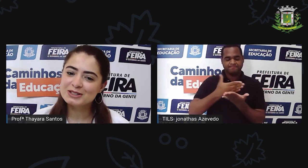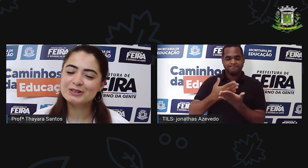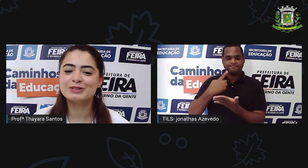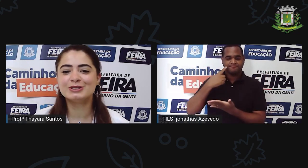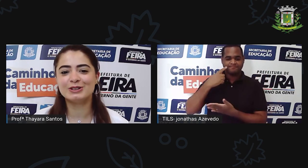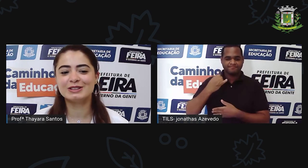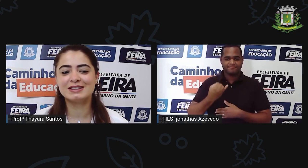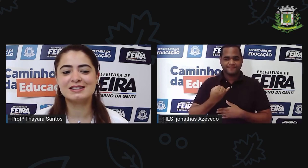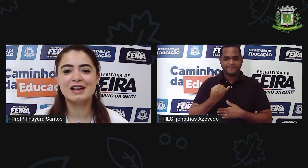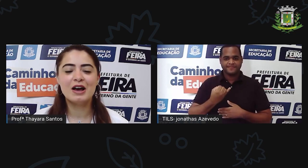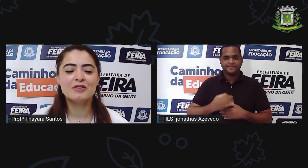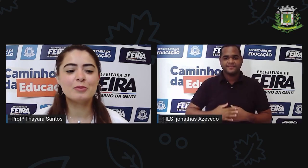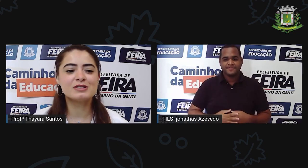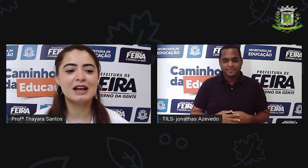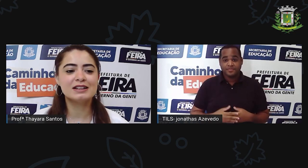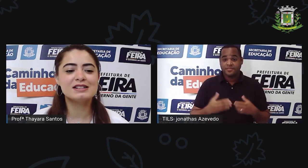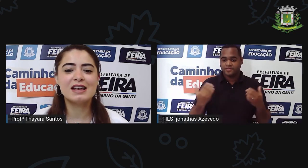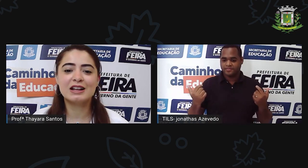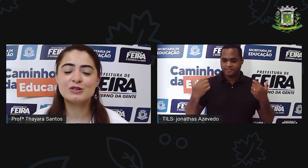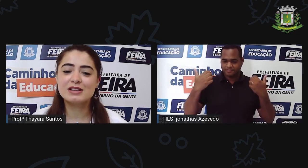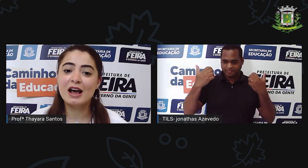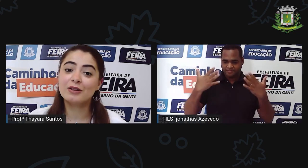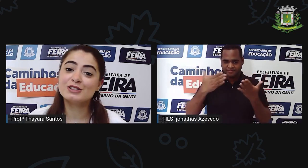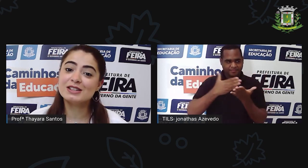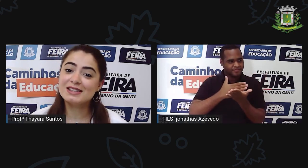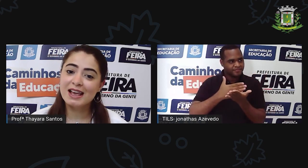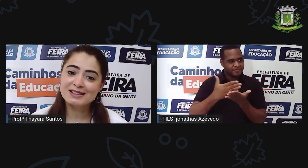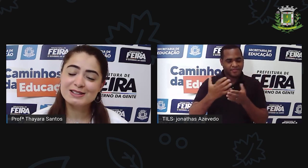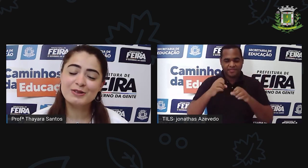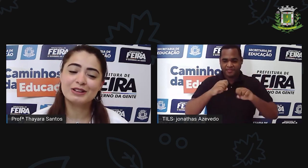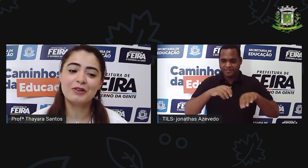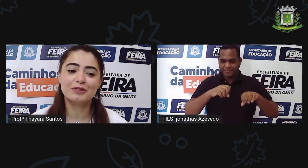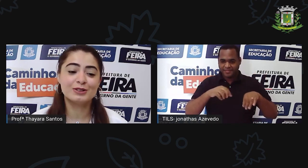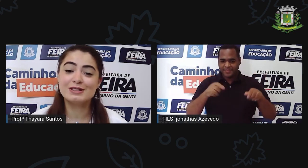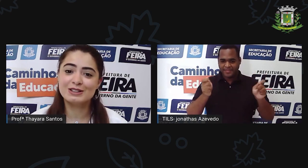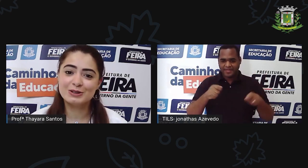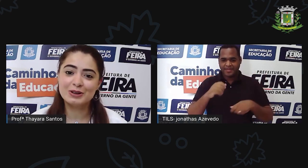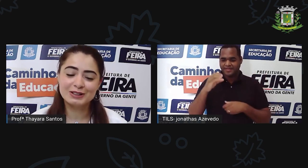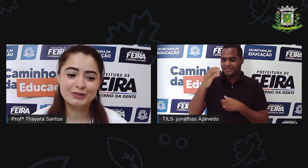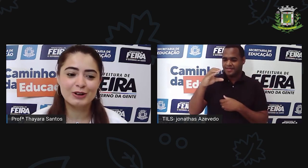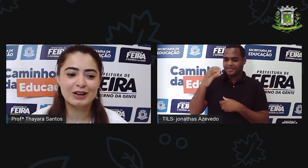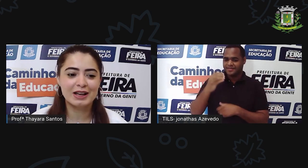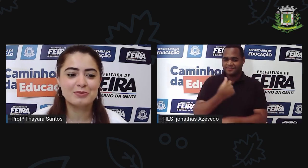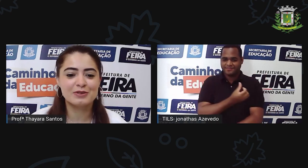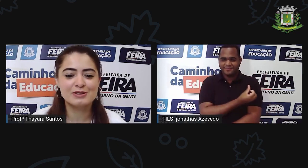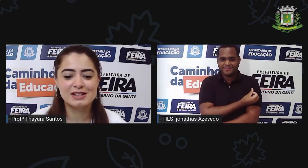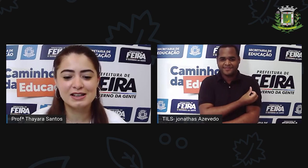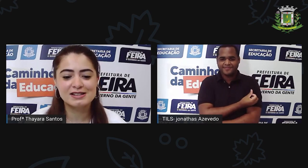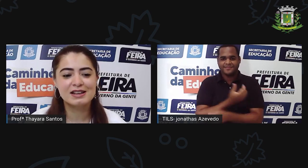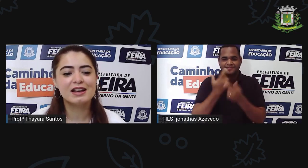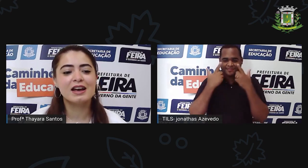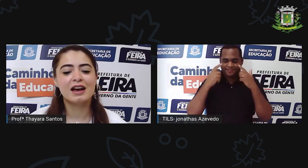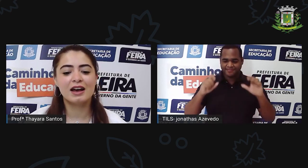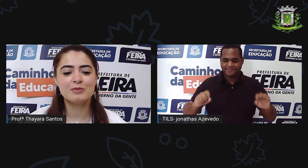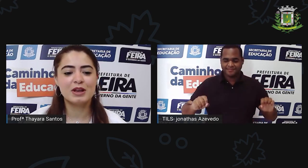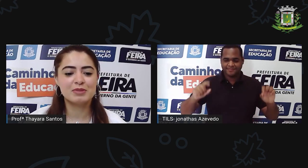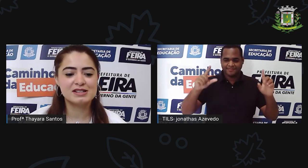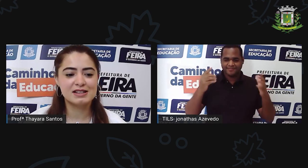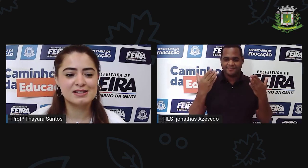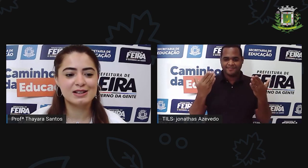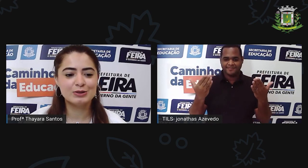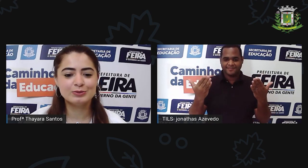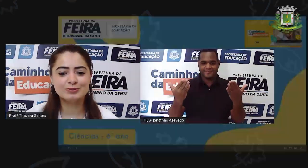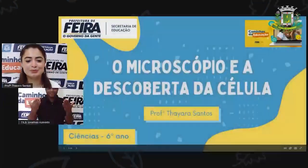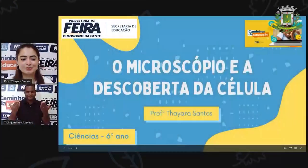intérprete, o Jonathan. Vamos lá iniciar a nossa aula de Ciências do 6º ano. Vou colocar aqui para vocês a minha